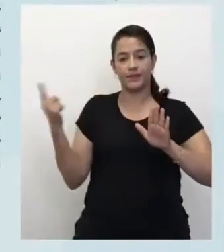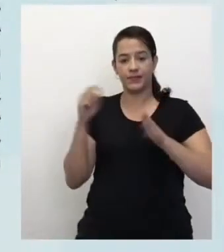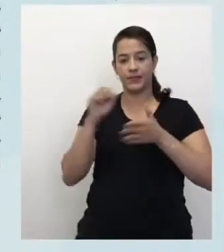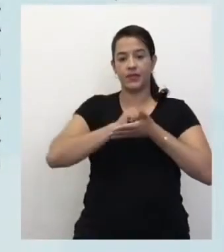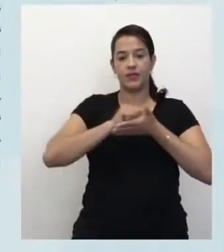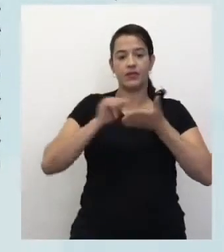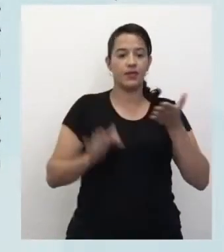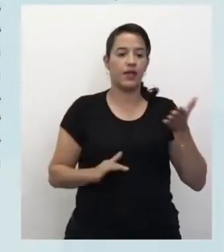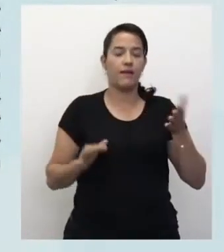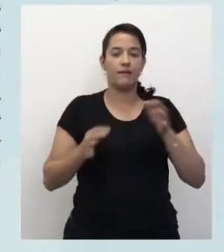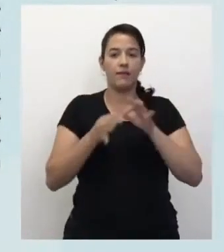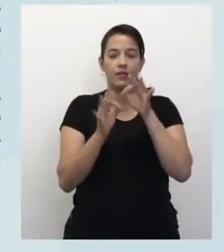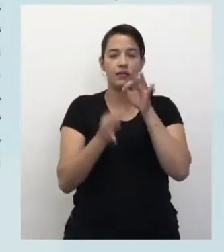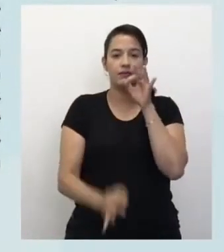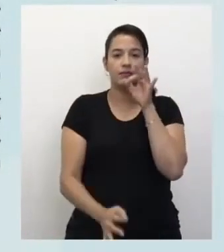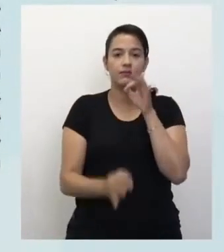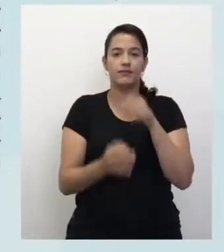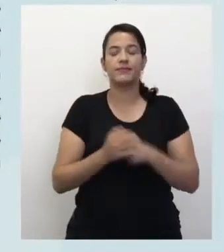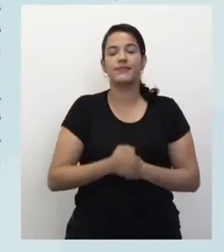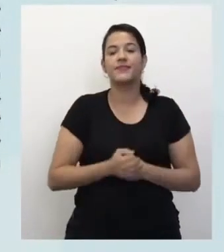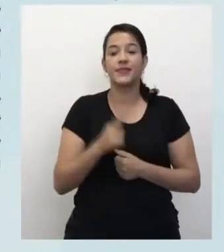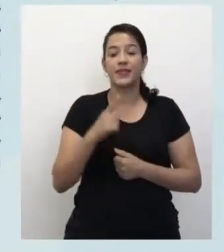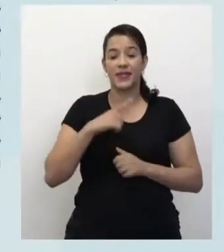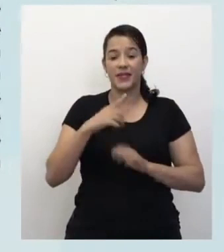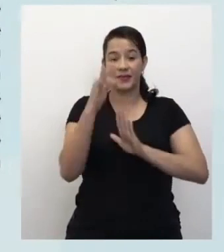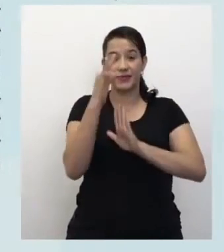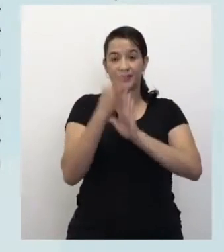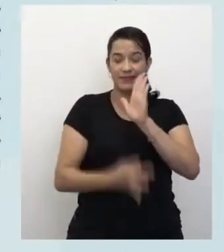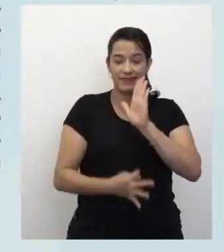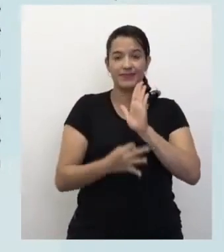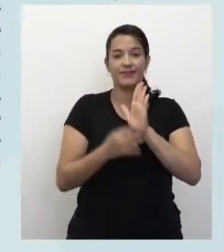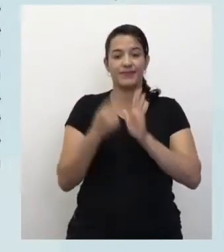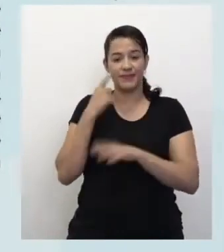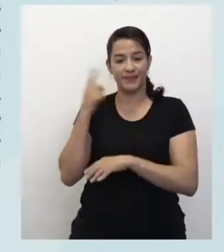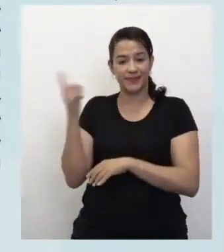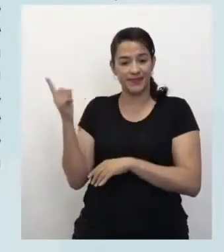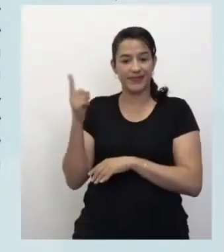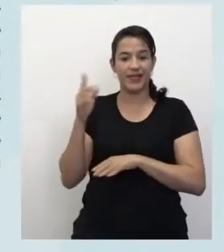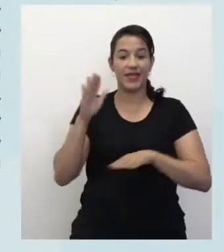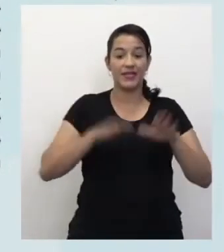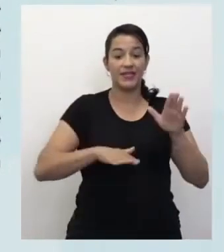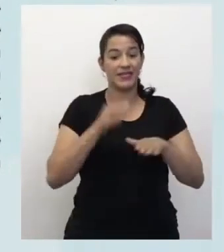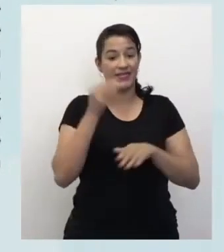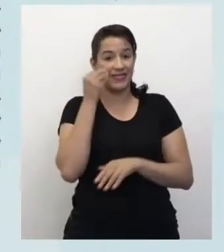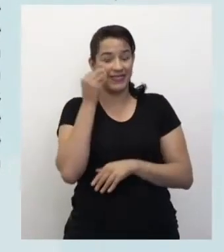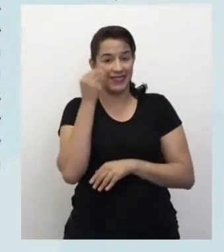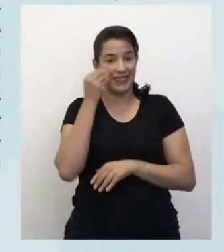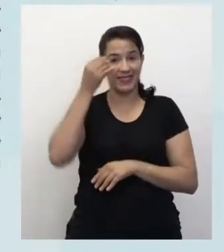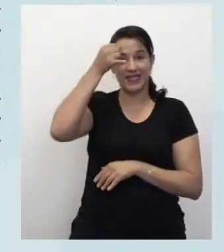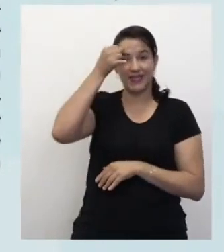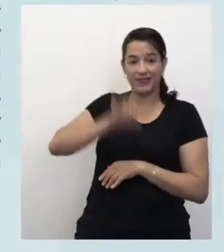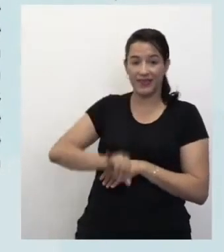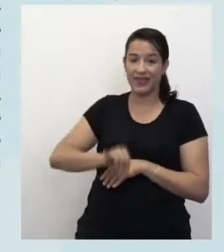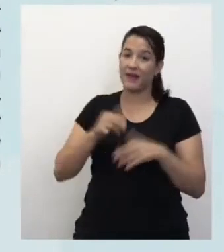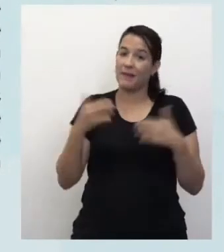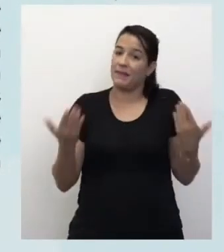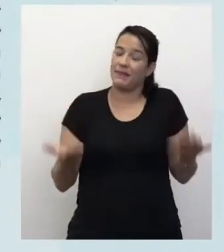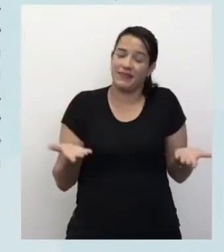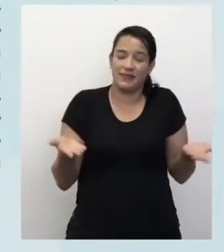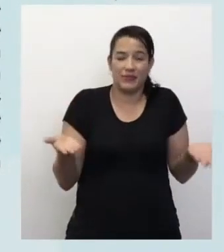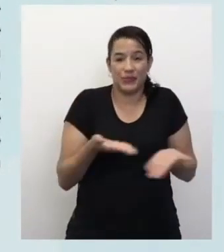Nosso diretor vai colocar aí na tela para vocês um texto longo, né? A gente normalmente tenta evitar esses textos longos, mas não tive